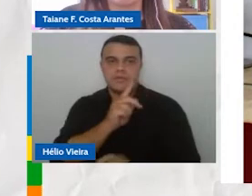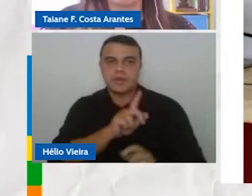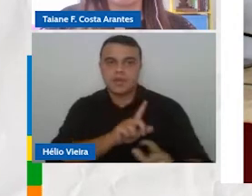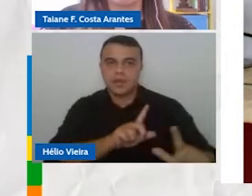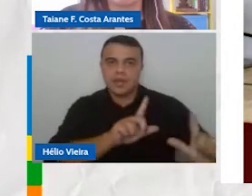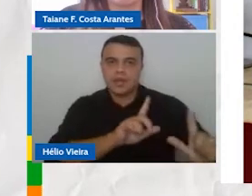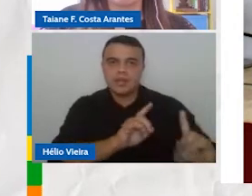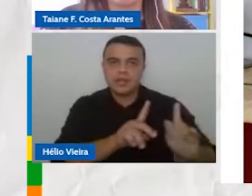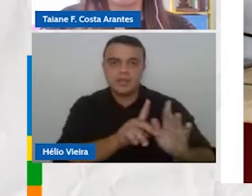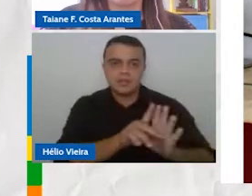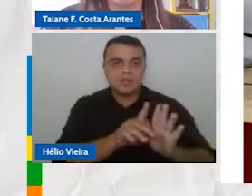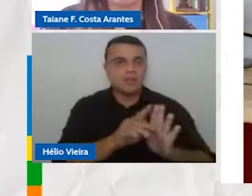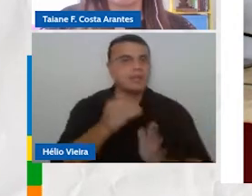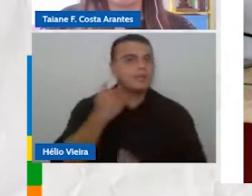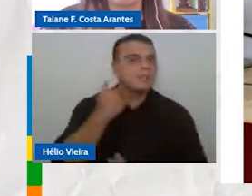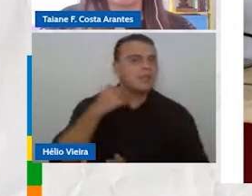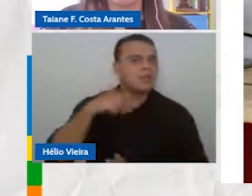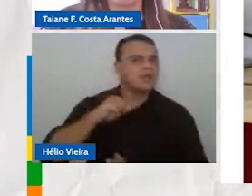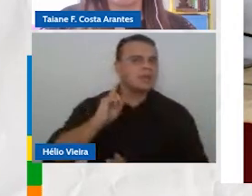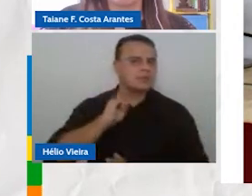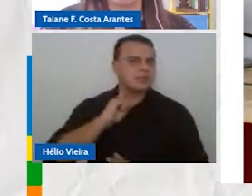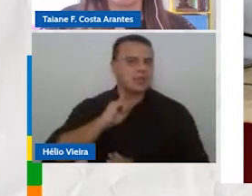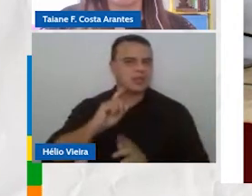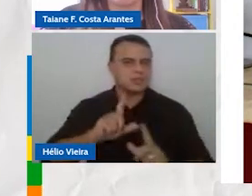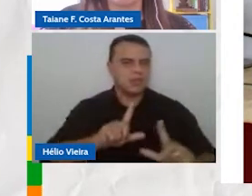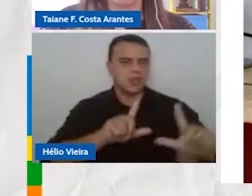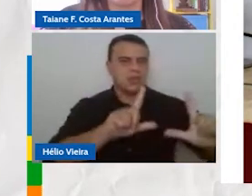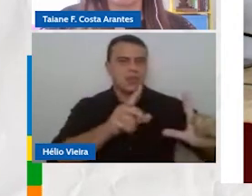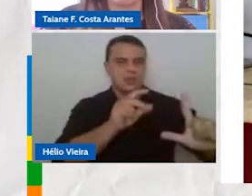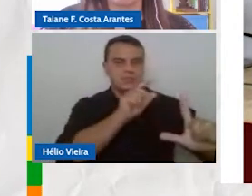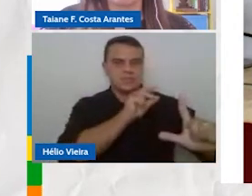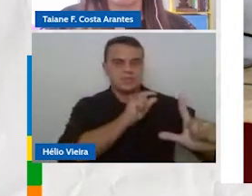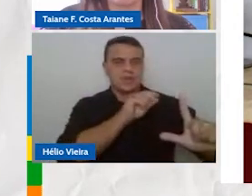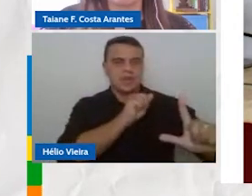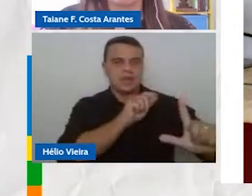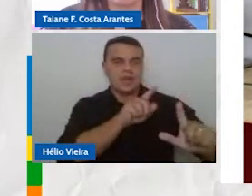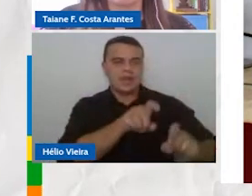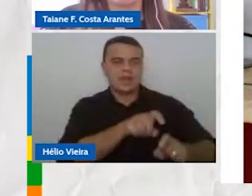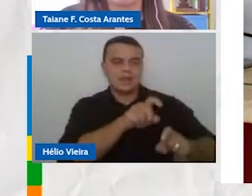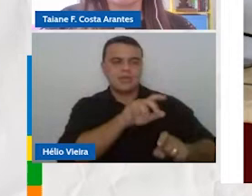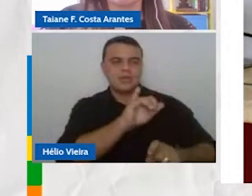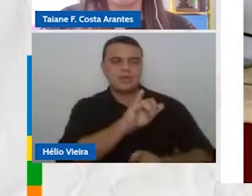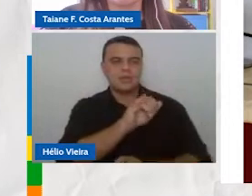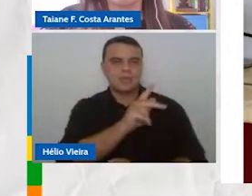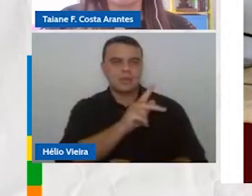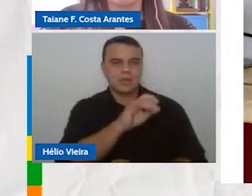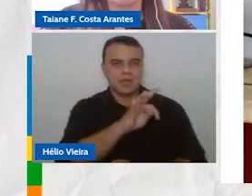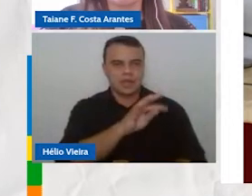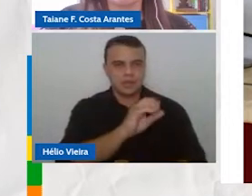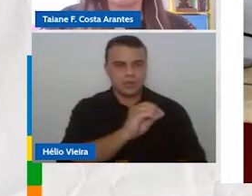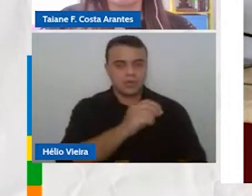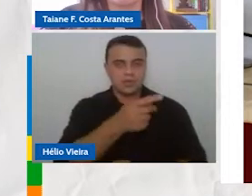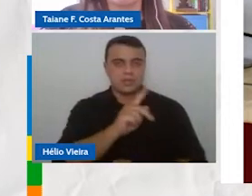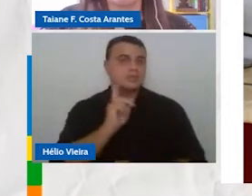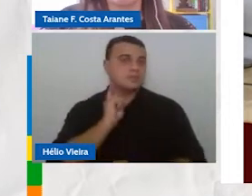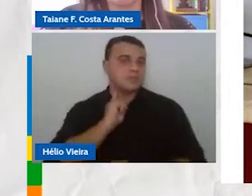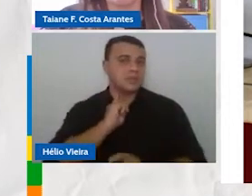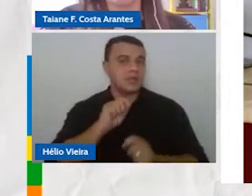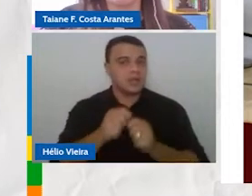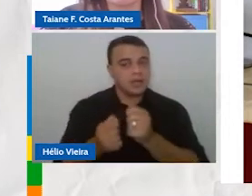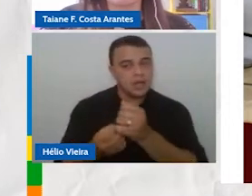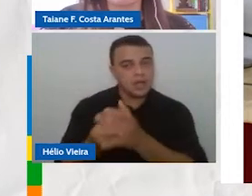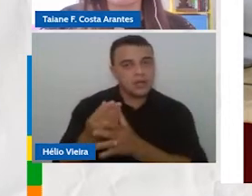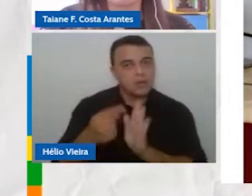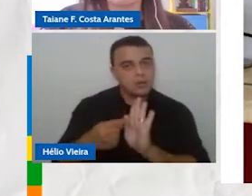sede do Banco do Estado de Minas Gerais, antigo Banco Agrícola Hipotecário de Minas Gerais, inaugurado em maio